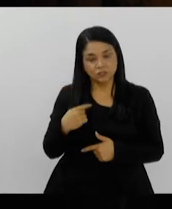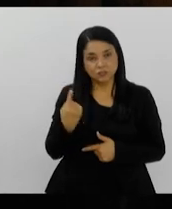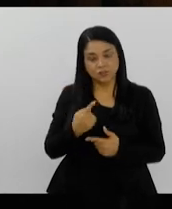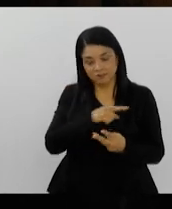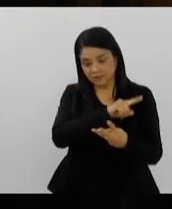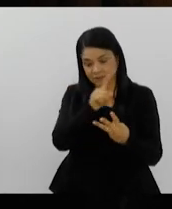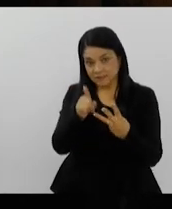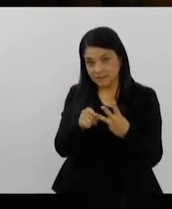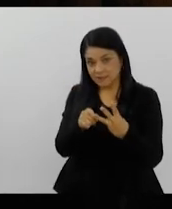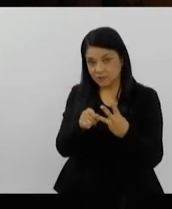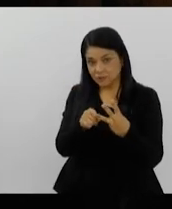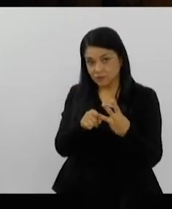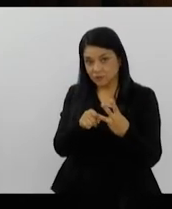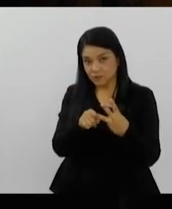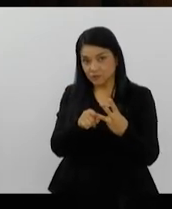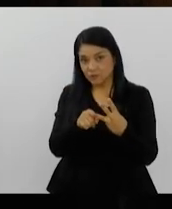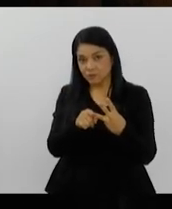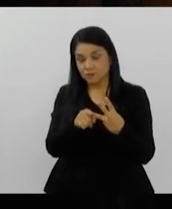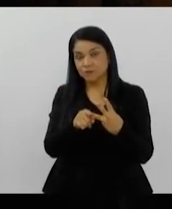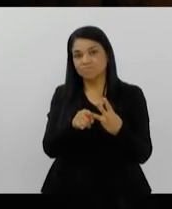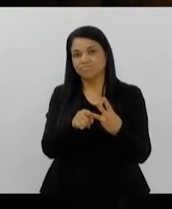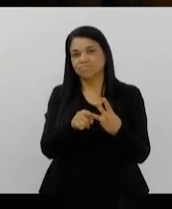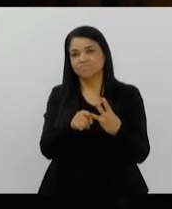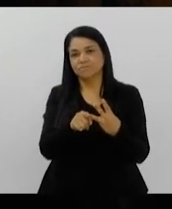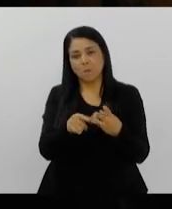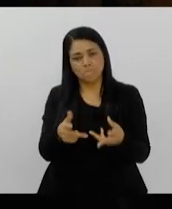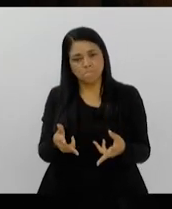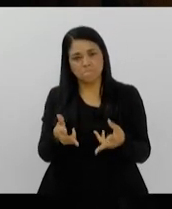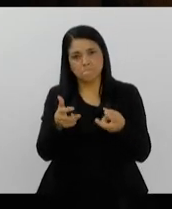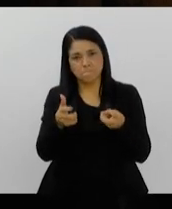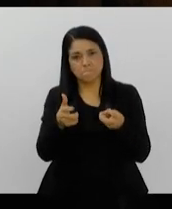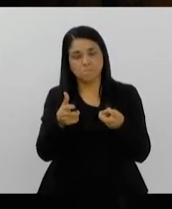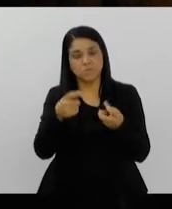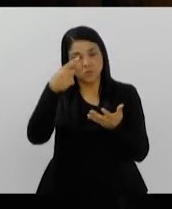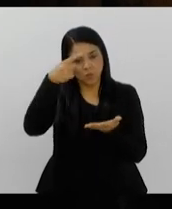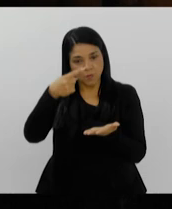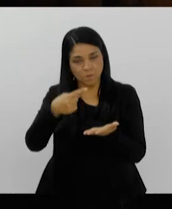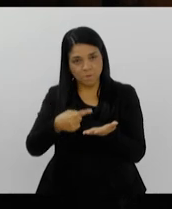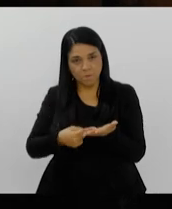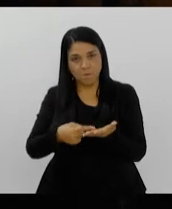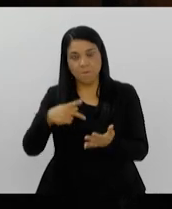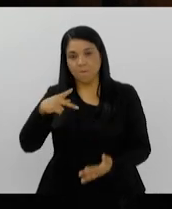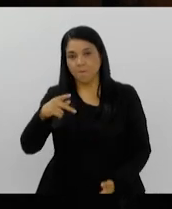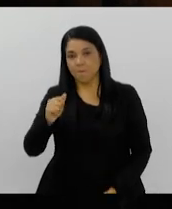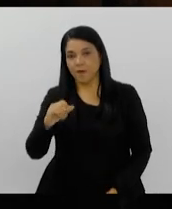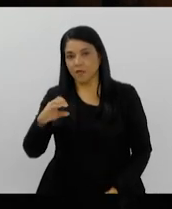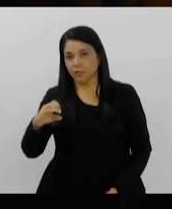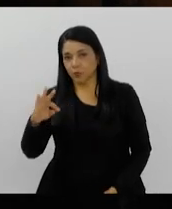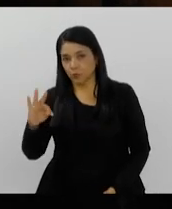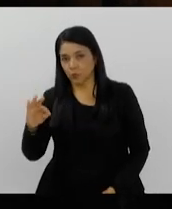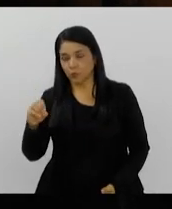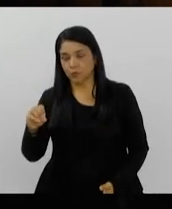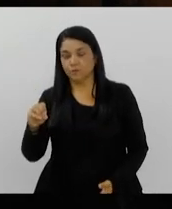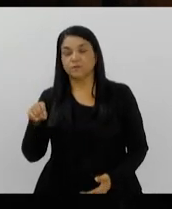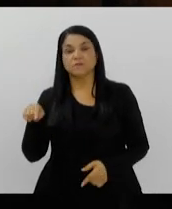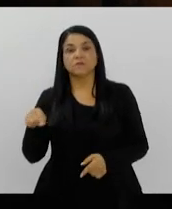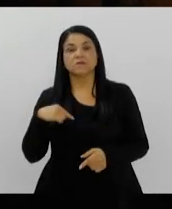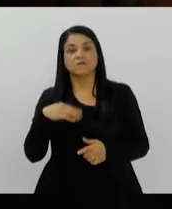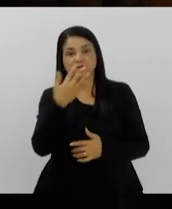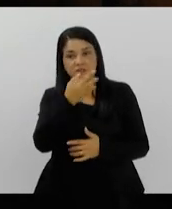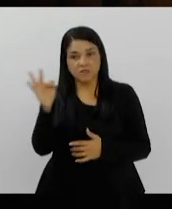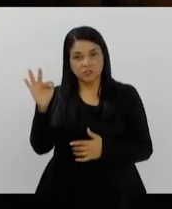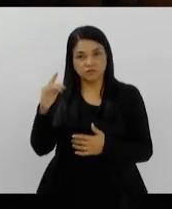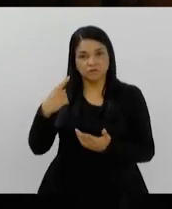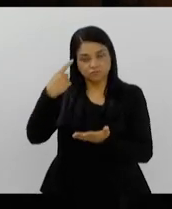aspecto da discussão. É evidente que o Pacto Federativo no Brasil especialmente a renegociação